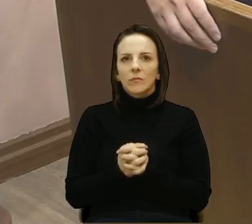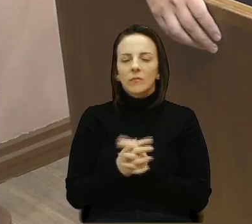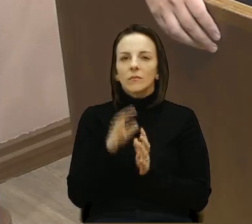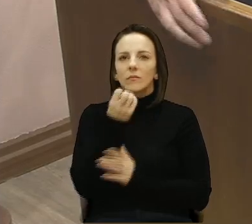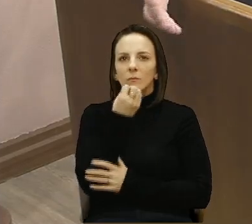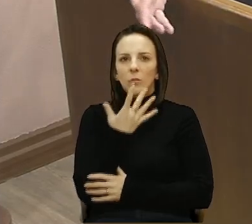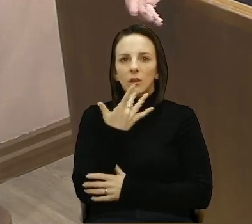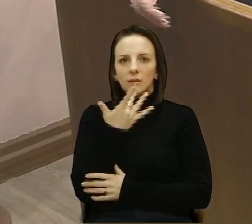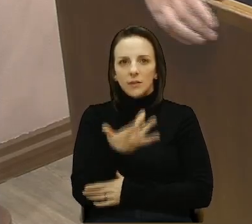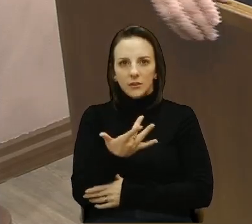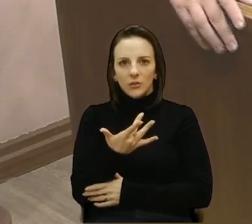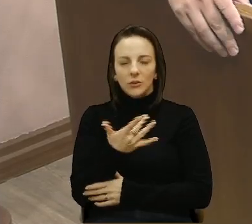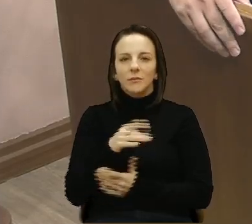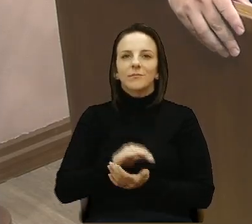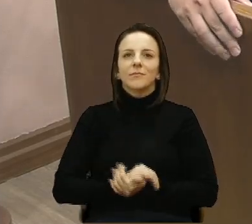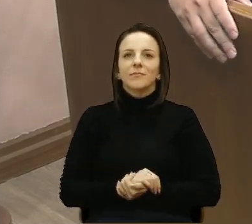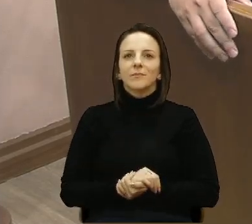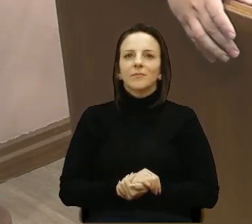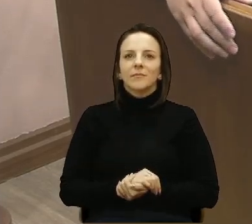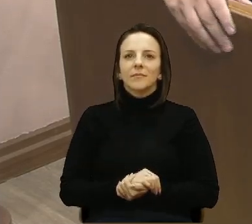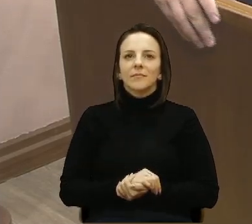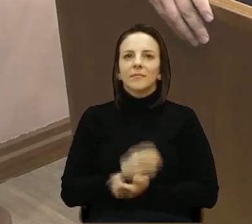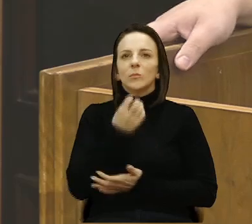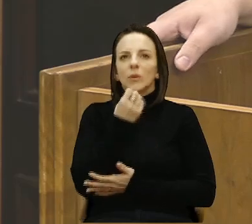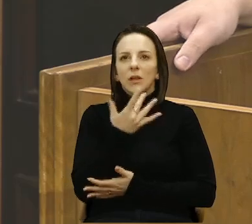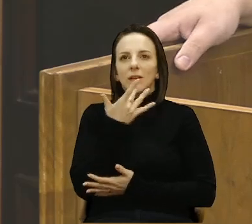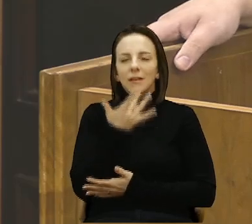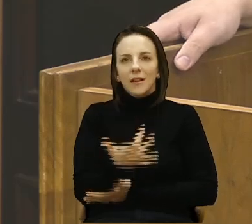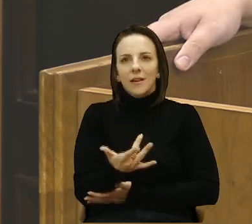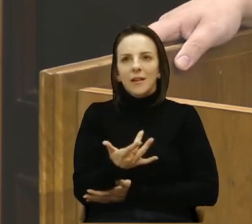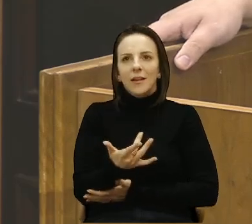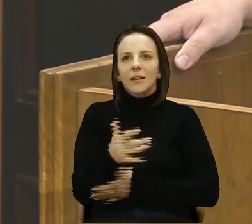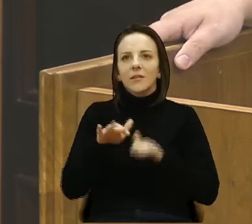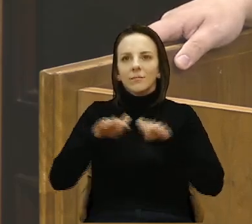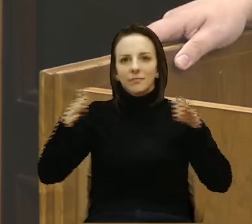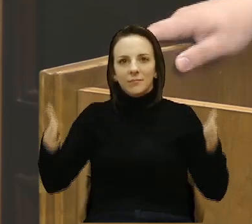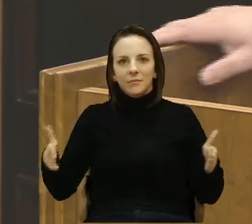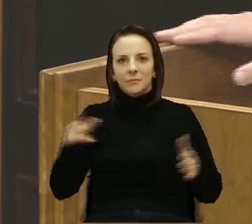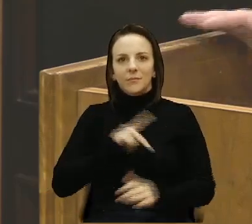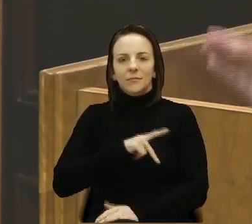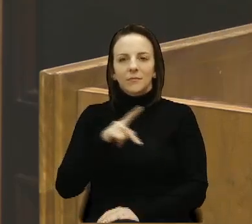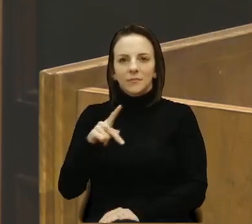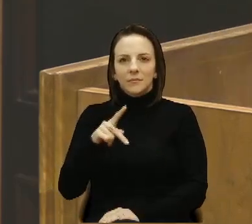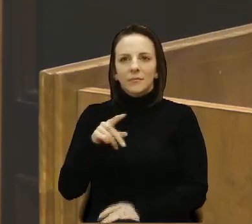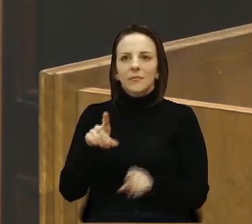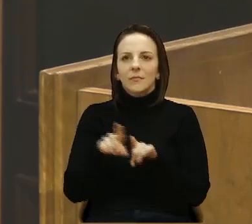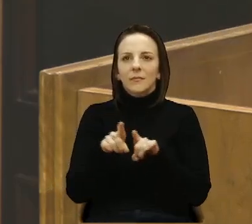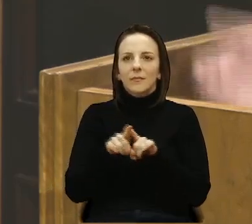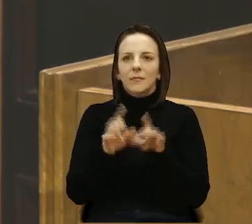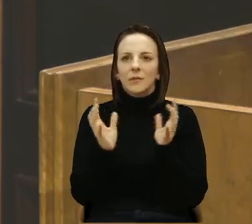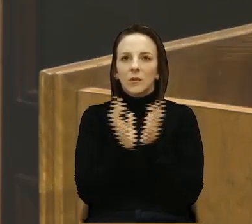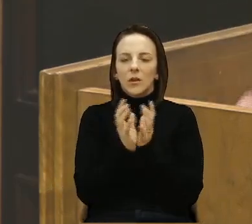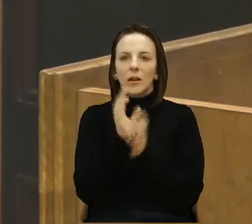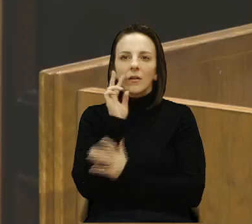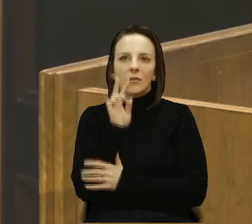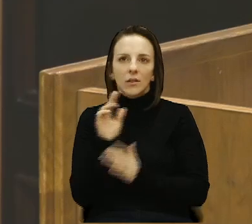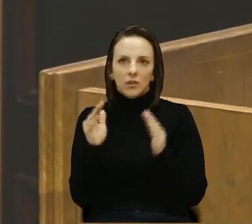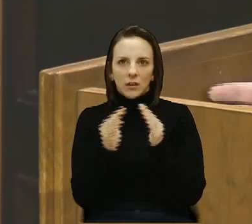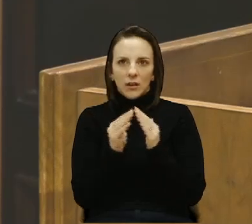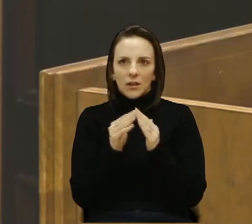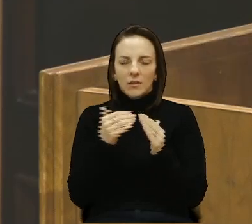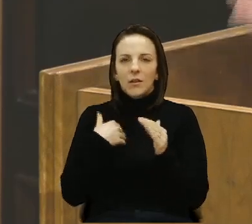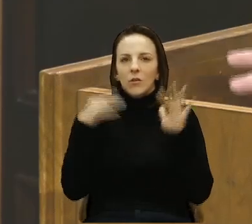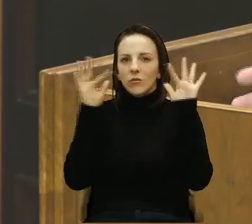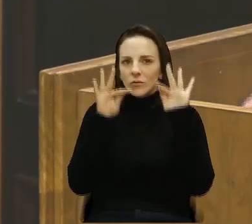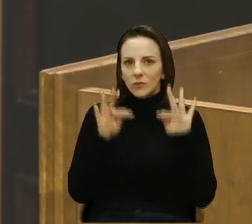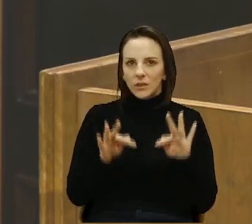Boa tarde. Nossa, boa tarde, né? Boa tarde, presidente, mesa diretora, colegas, quem nos assiste de casa. Hoje, feliz de novo, como eu falei na primeira discussão que eu não